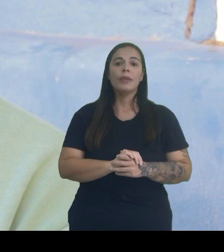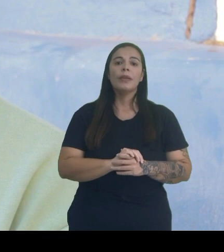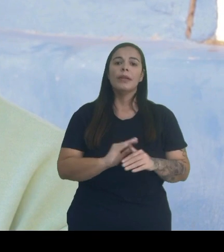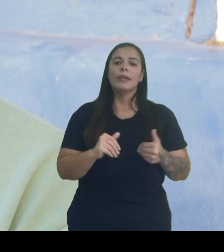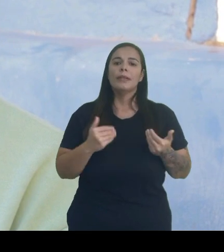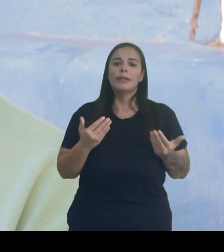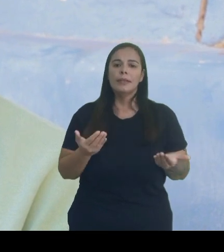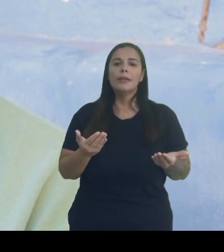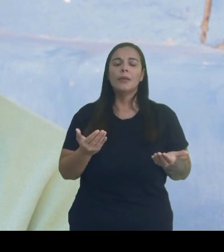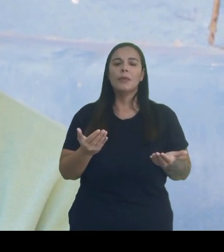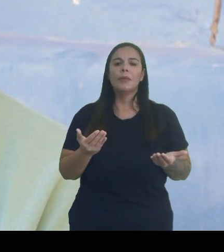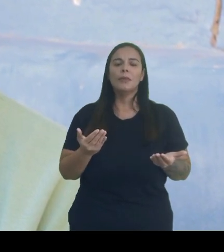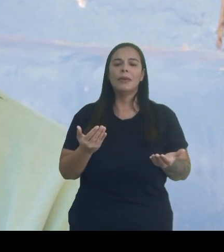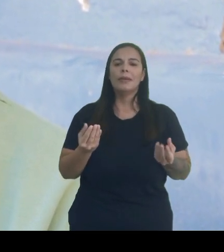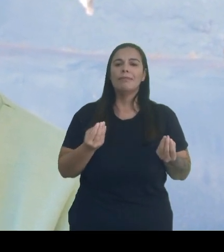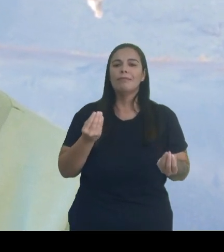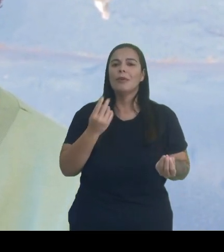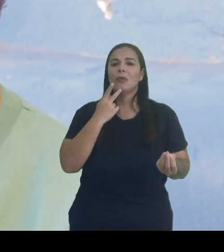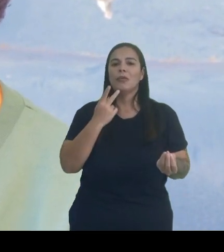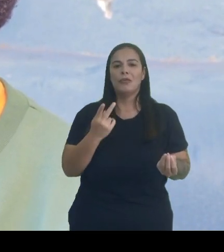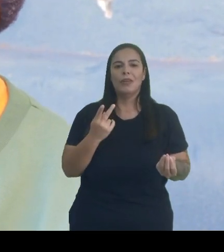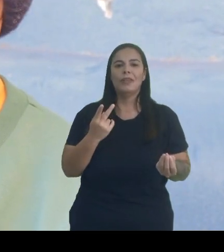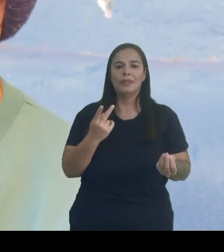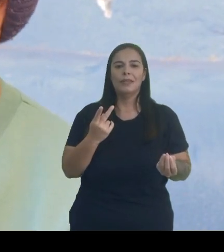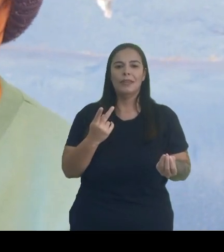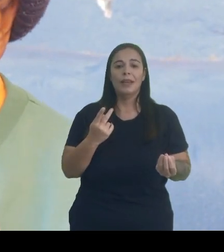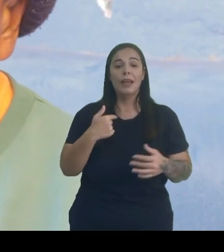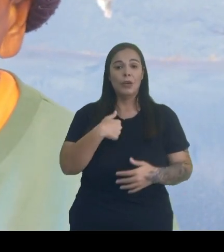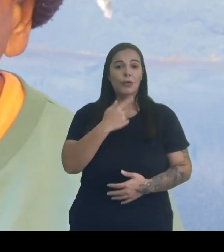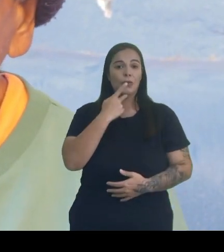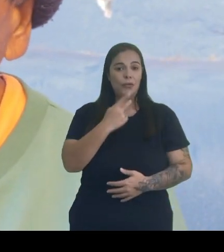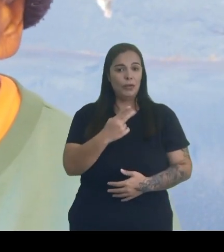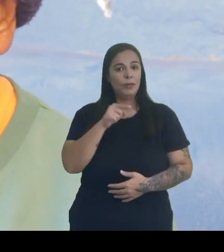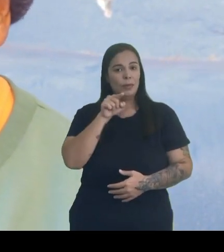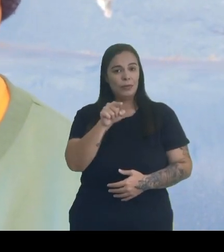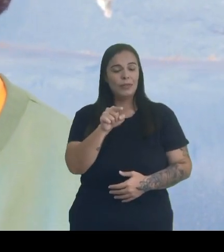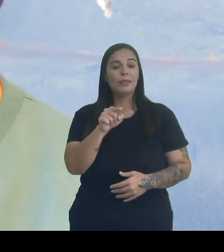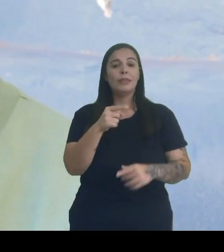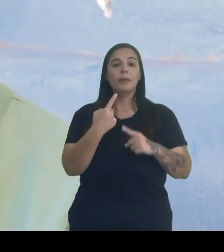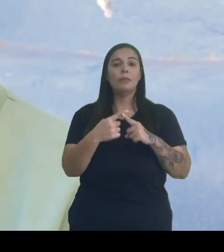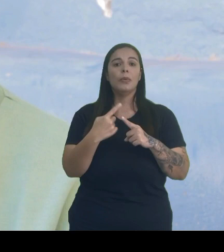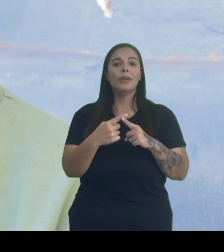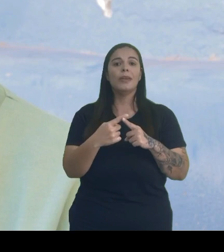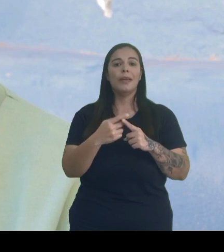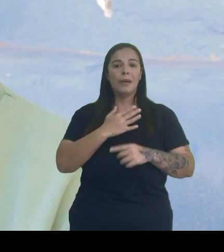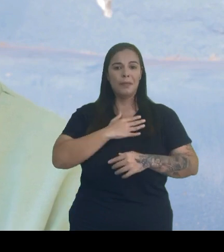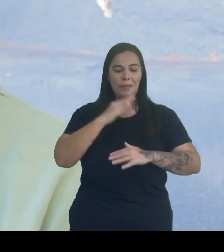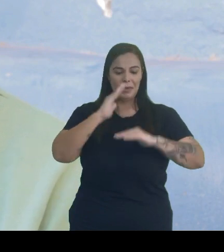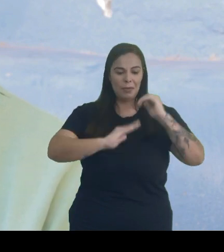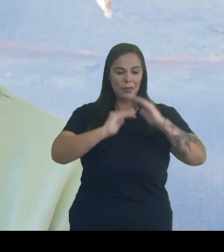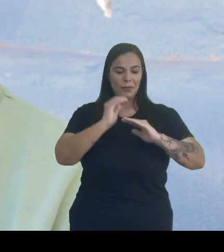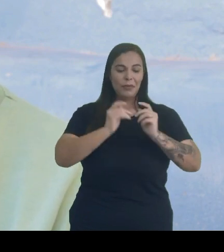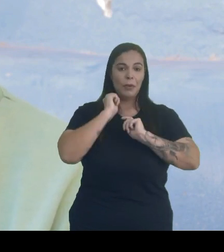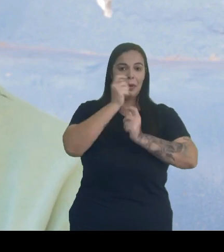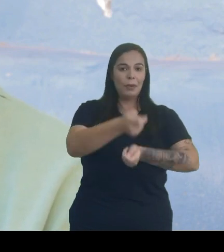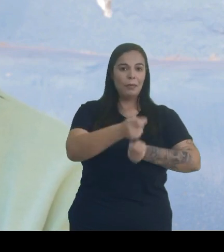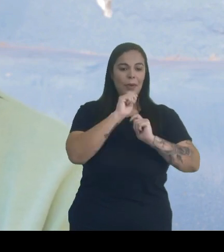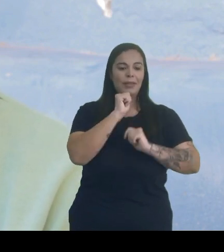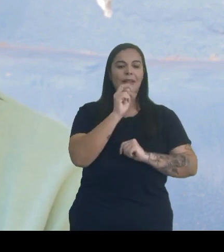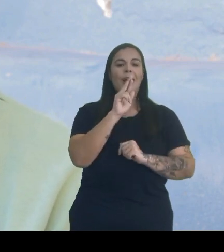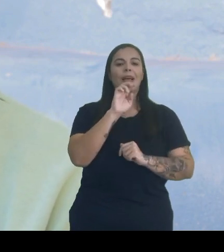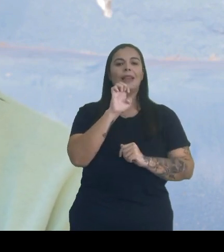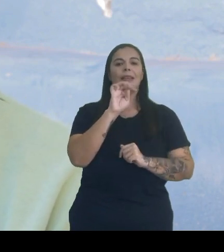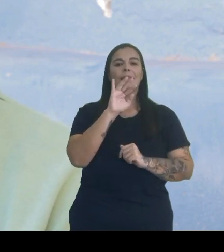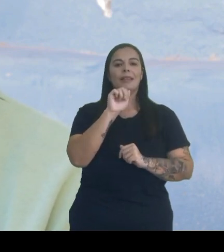Então, de maneira, o que eu vou dizer? Eu estou falando isso para você, para me chegar à minha profissão da pesca